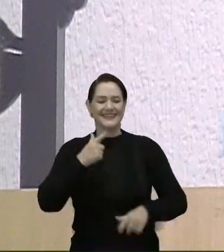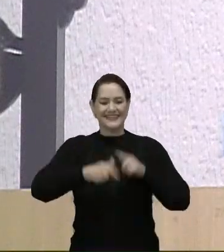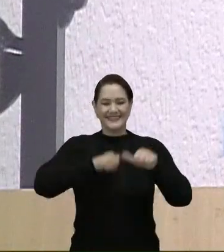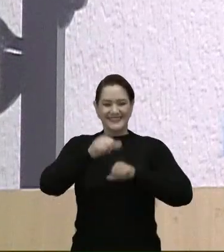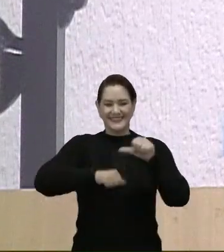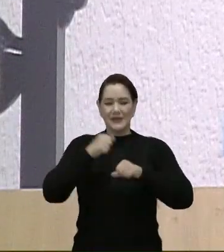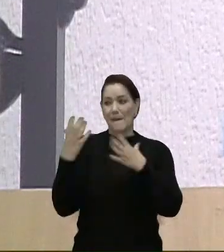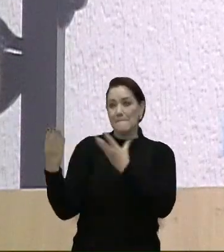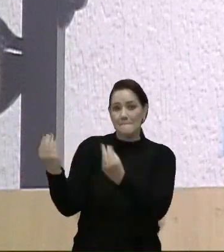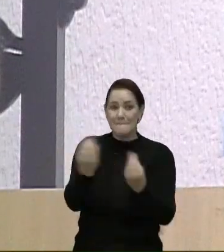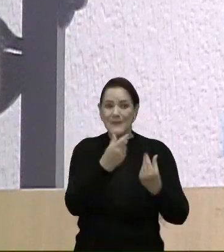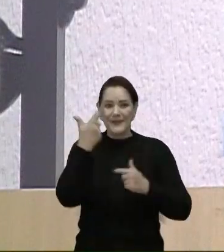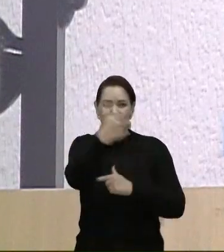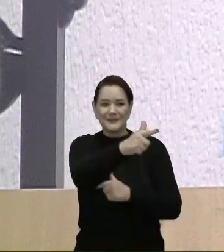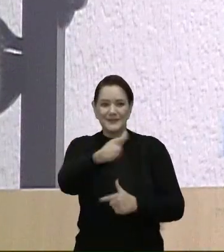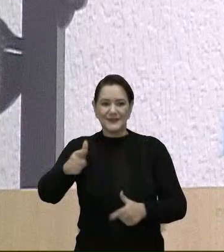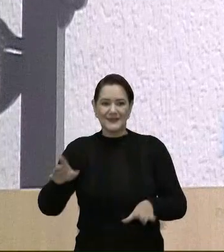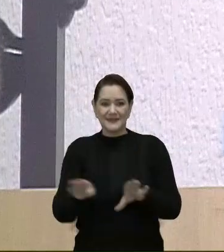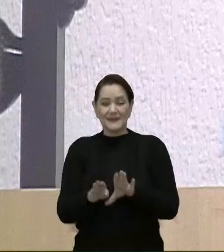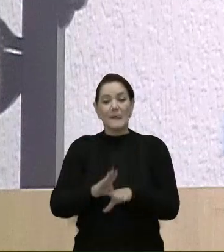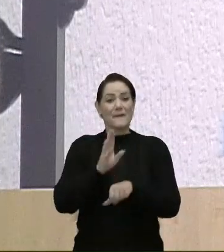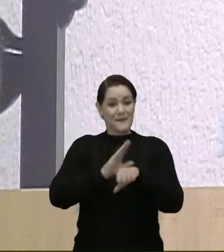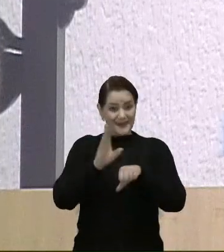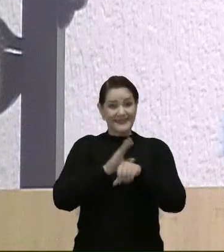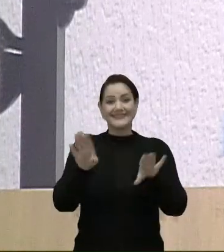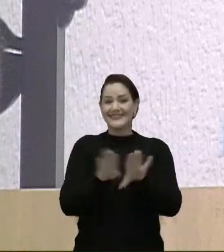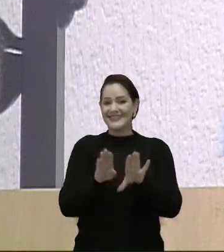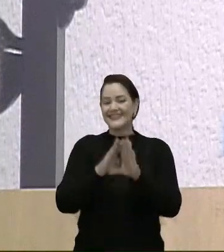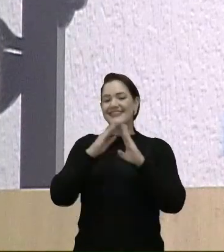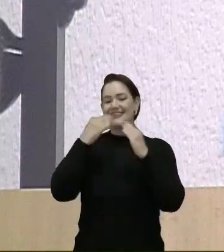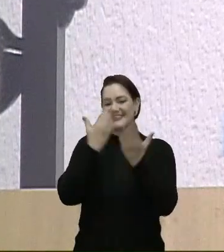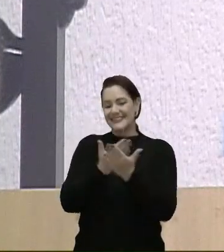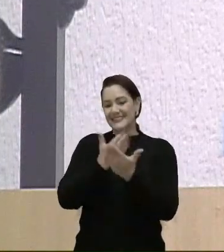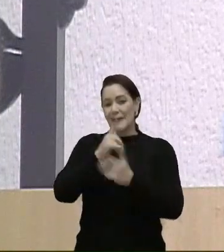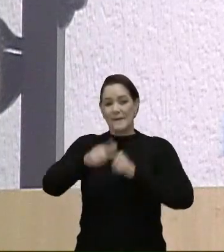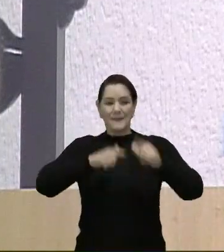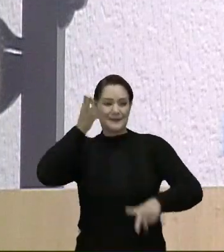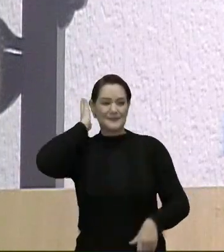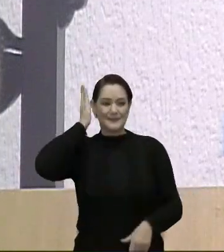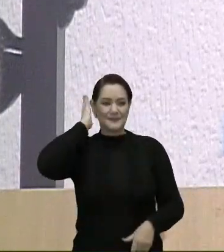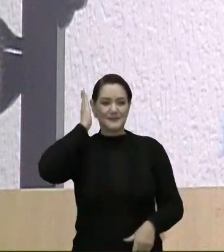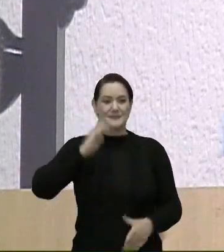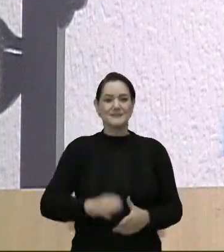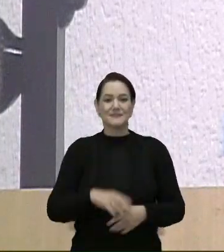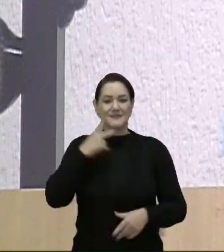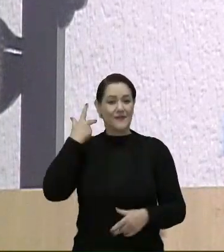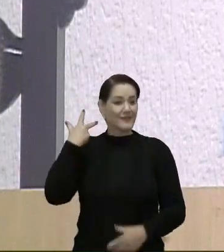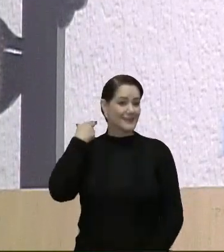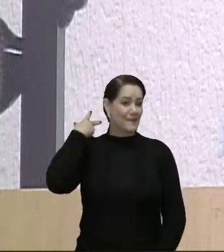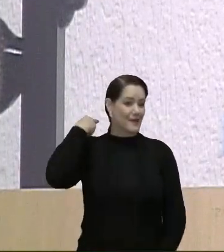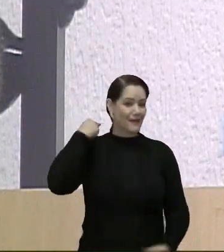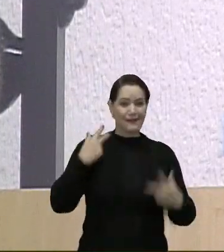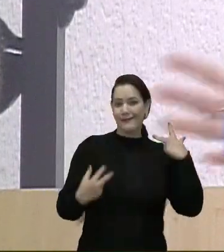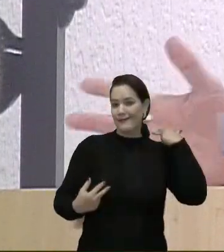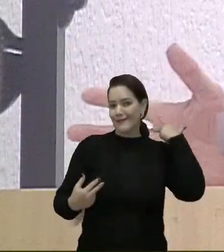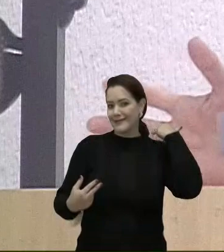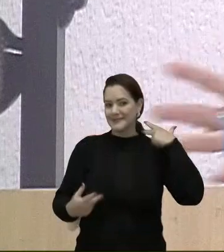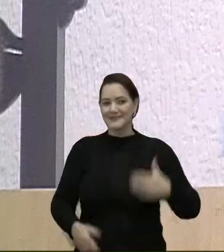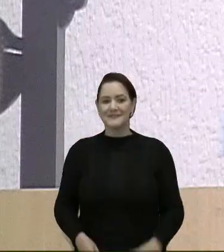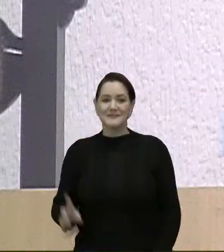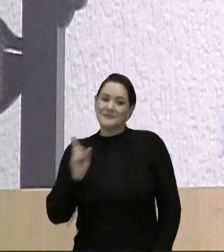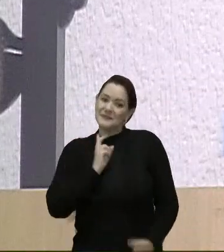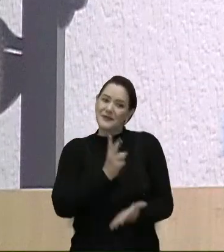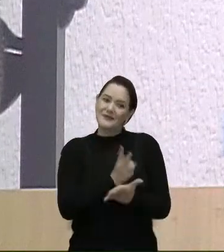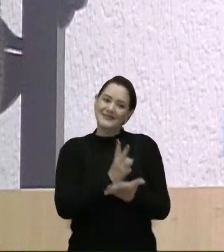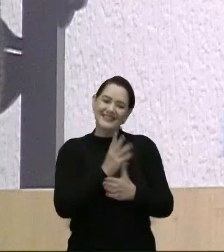tenha transformado tantas outras. Eu também fiz curso na Escola do Trabalho de Taubaté, no meu caso de cabeleireira. Não segui